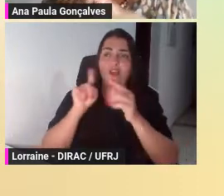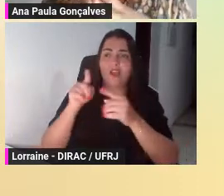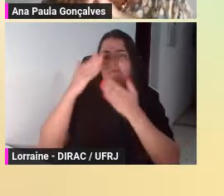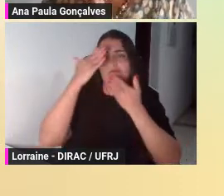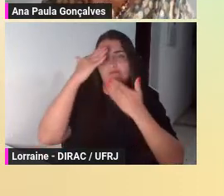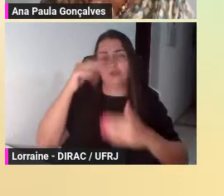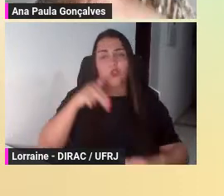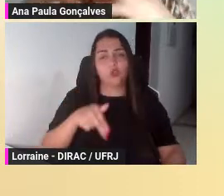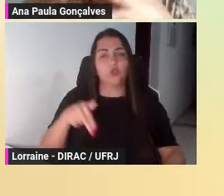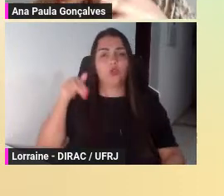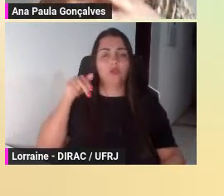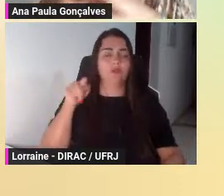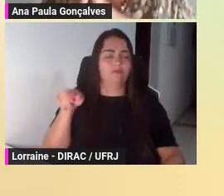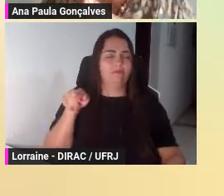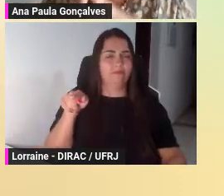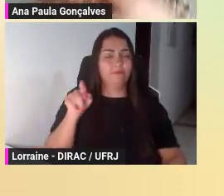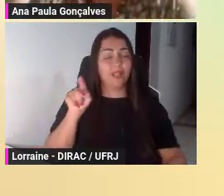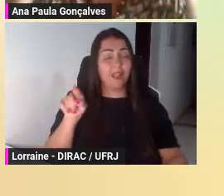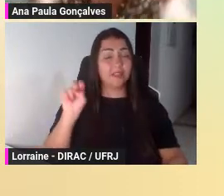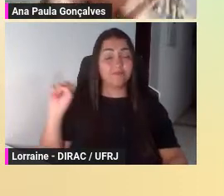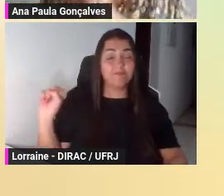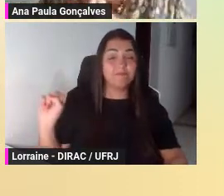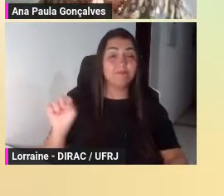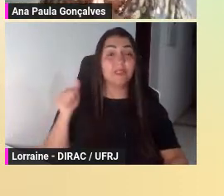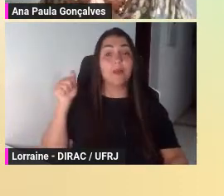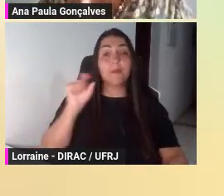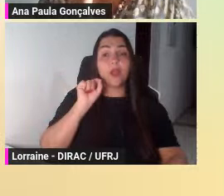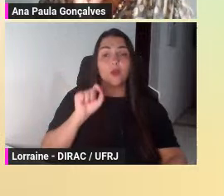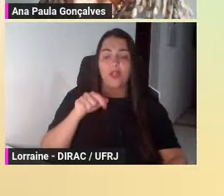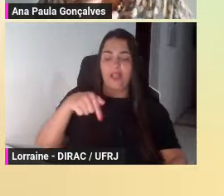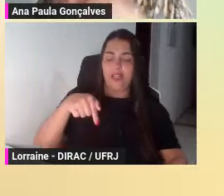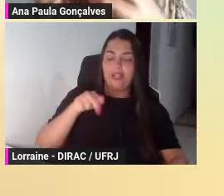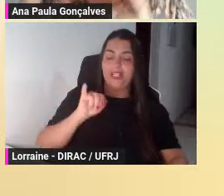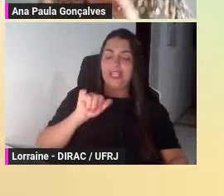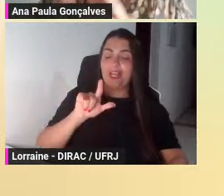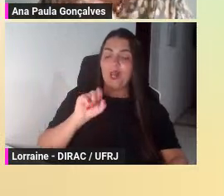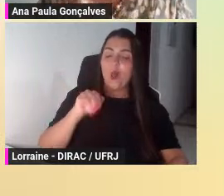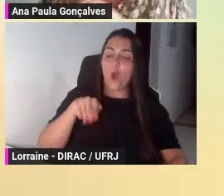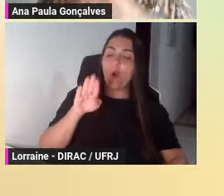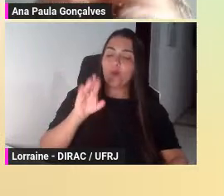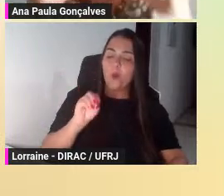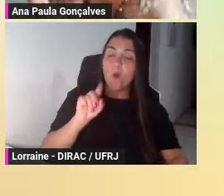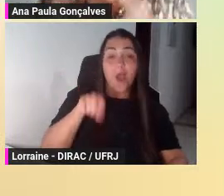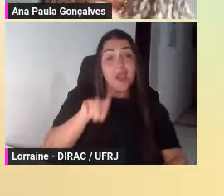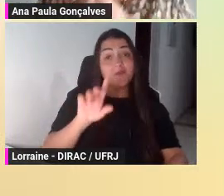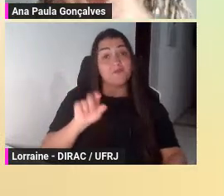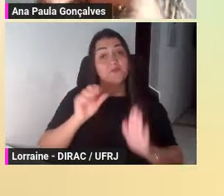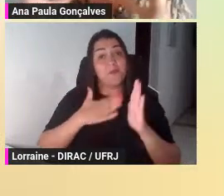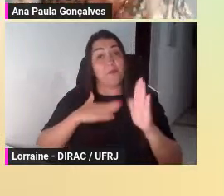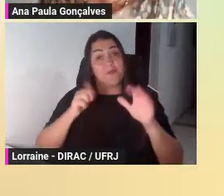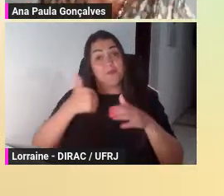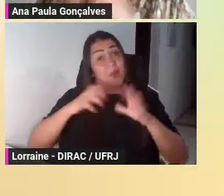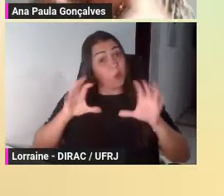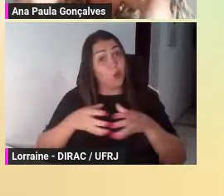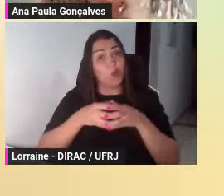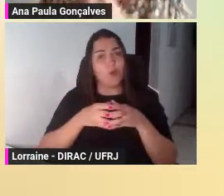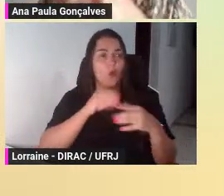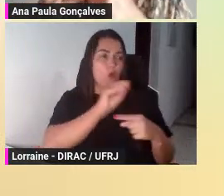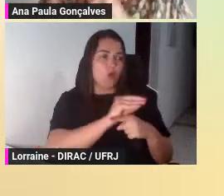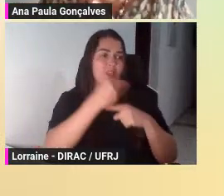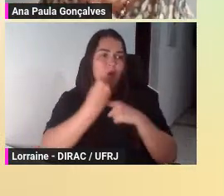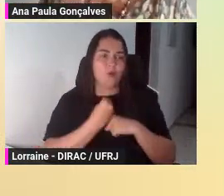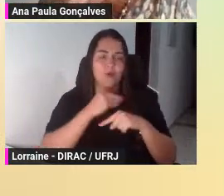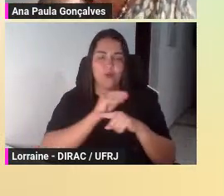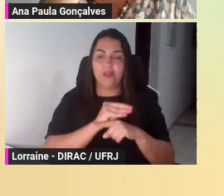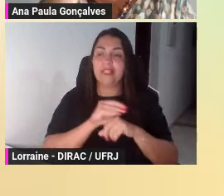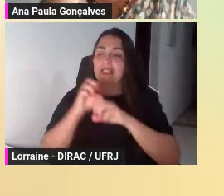A minha família nordestina é o primeiro quilombo, vamos dizer assim. É o meu primeiro grupo, onde todo mundo cuida de todo mundo ensina